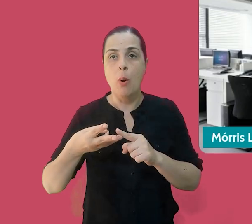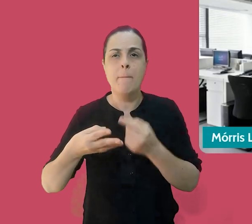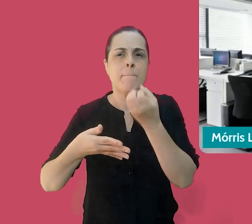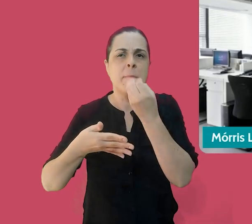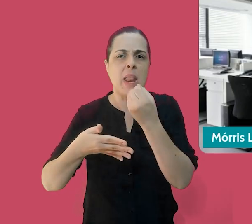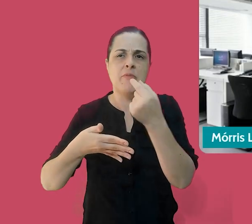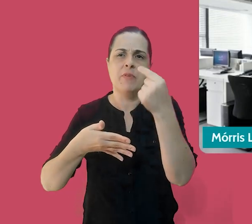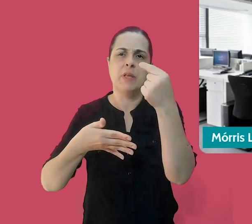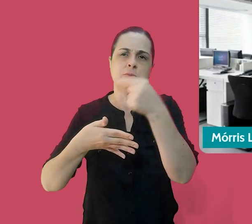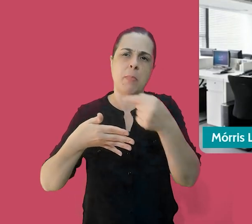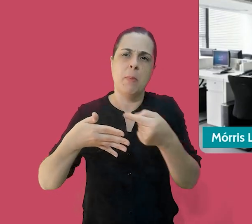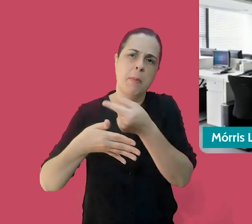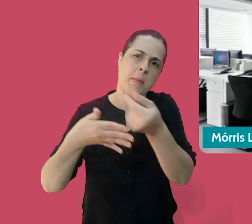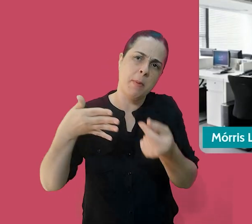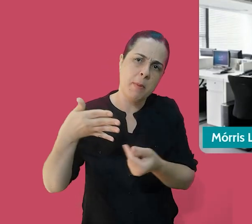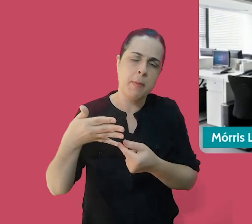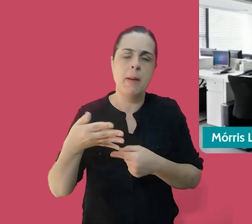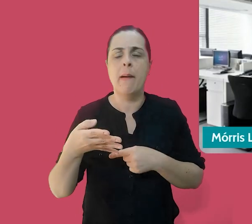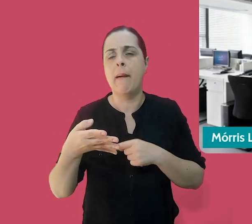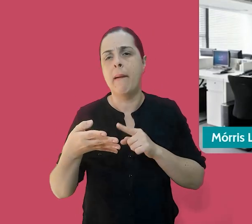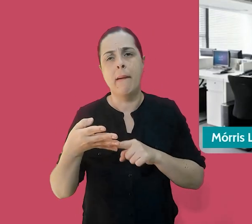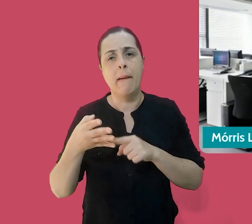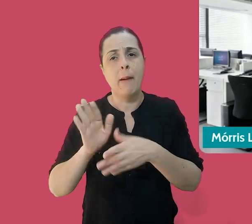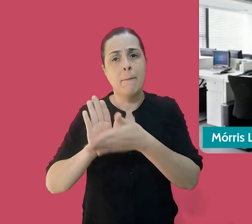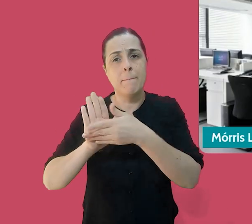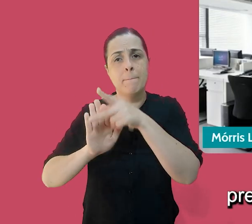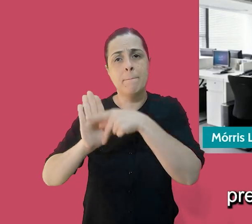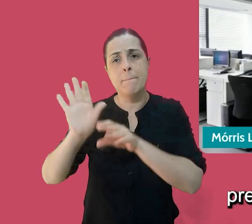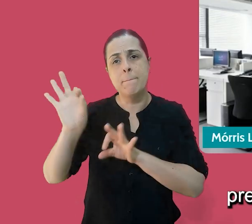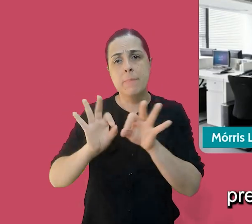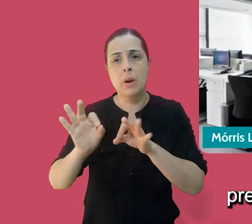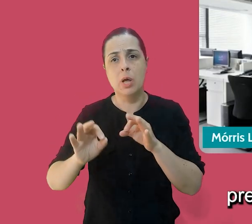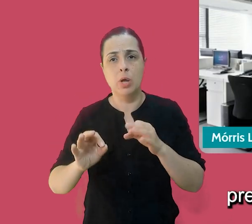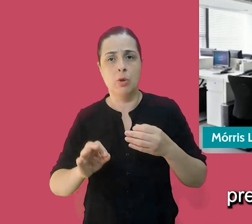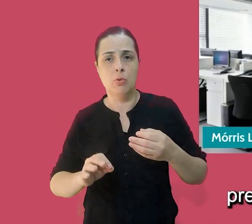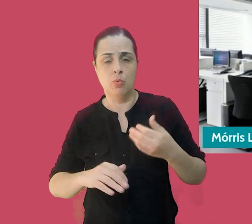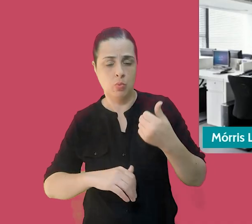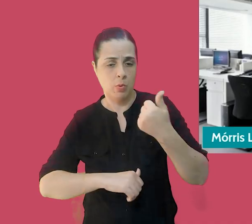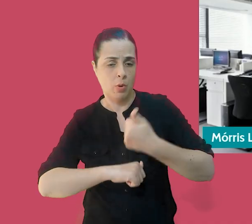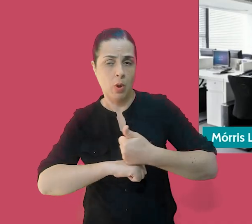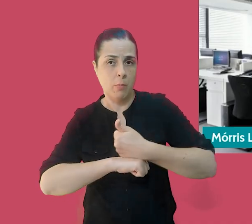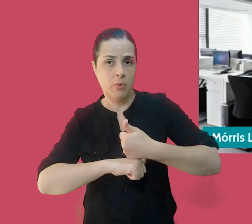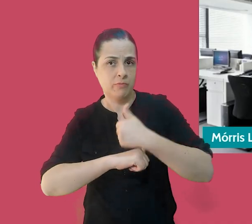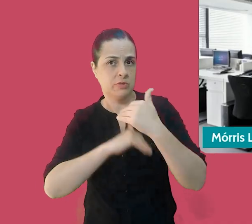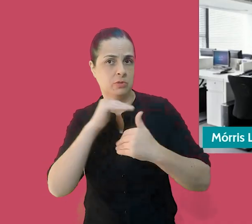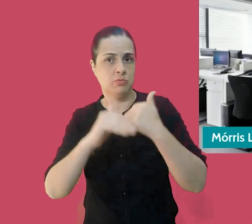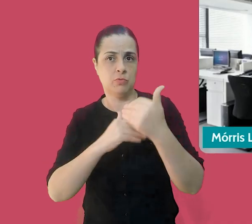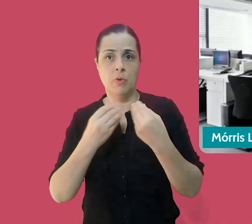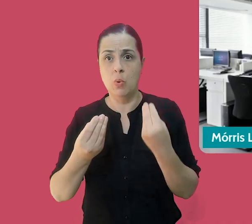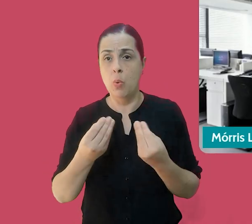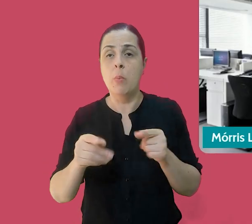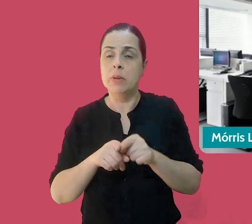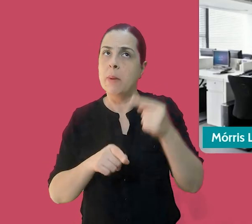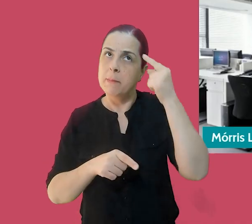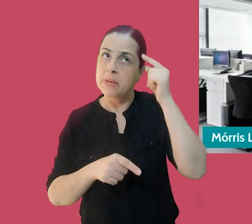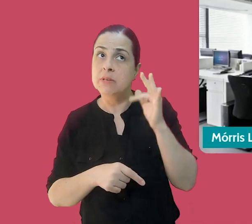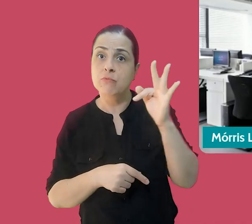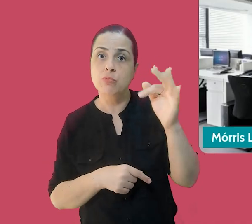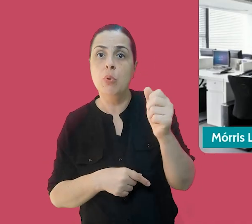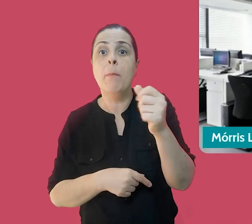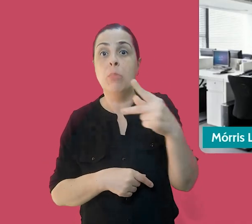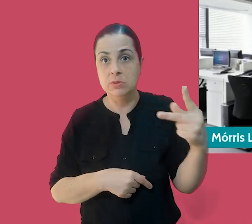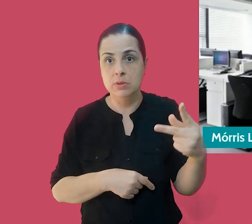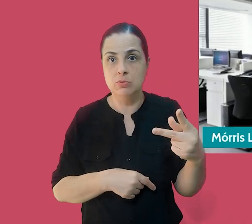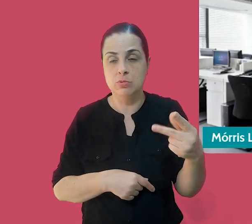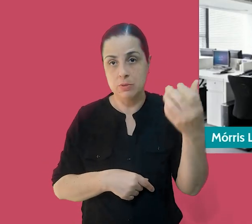tudo adaptado para essa nova realidade, até a saída, preparação para aposentadoria, pós-carreira, né, que são coisas realmente